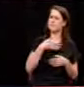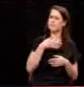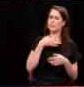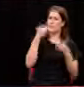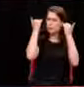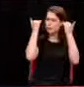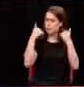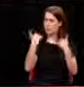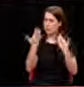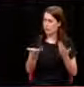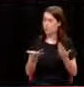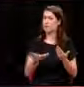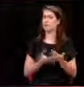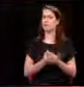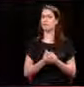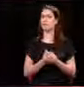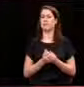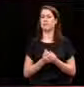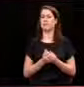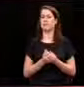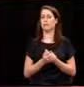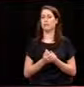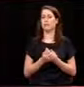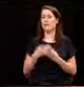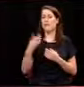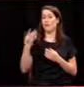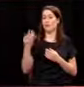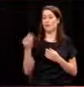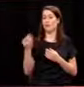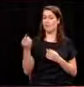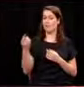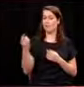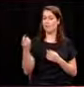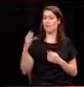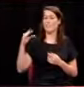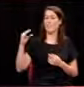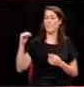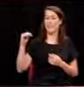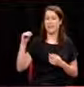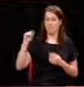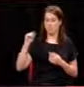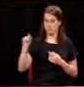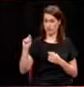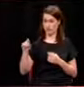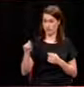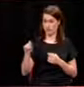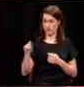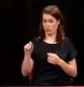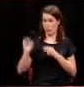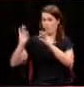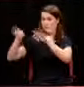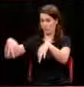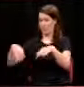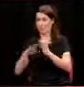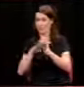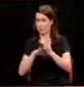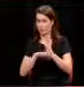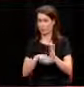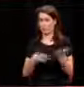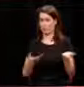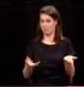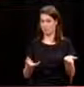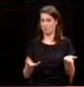a nós que nos 10 minutos que restam deste Em Linha, e onde se fala também desta nova ferramenta em que os